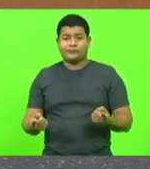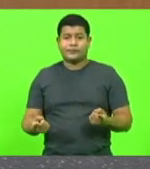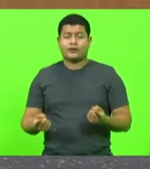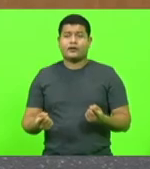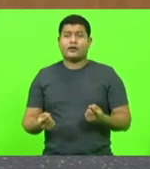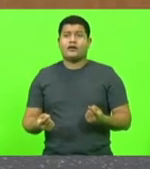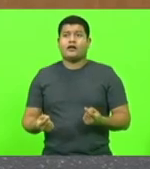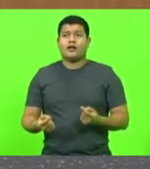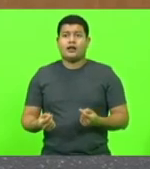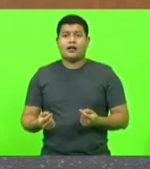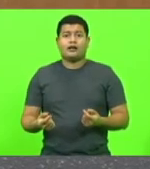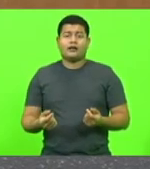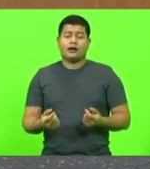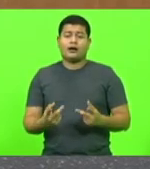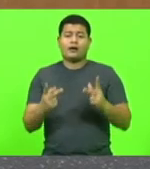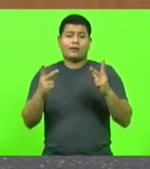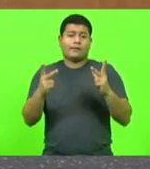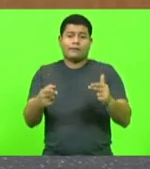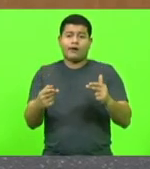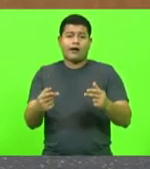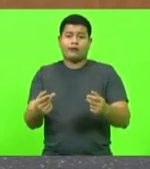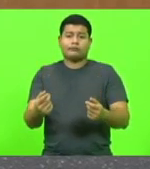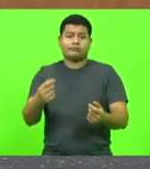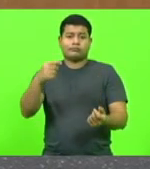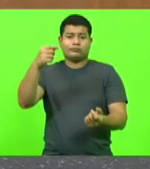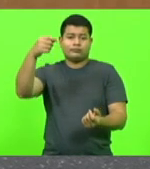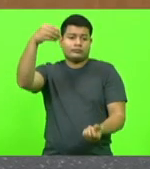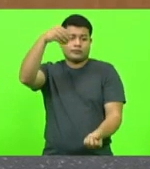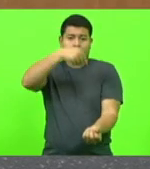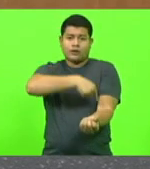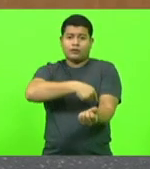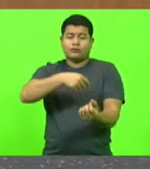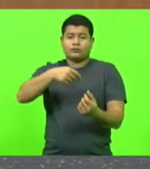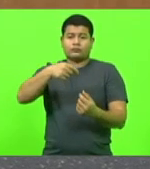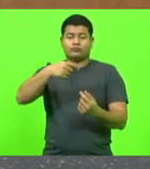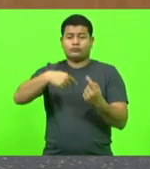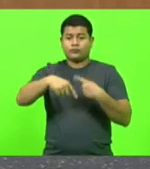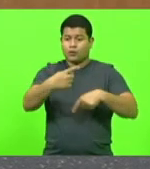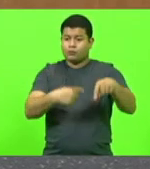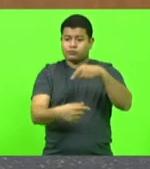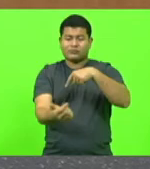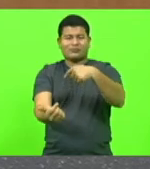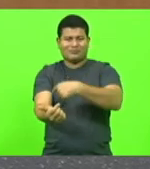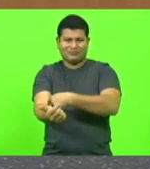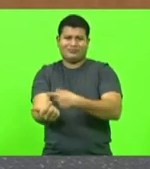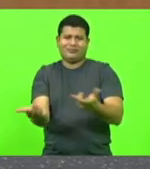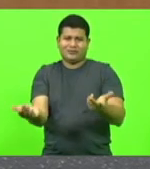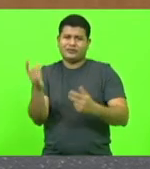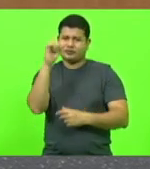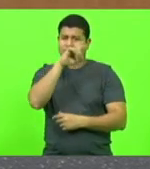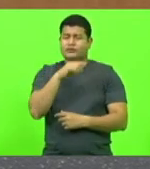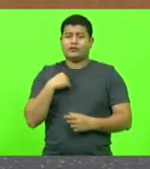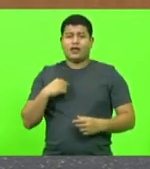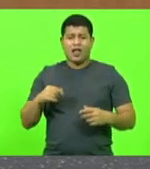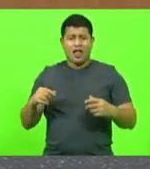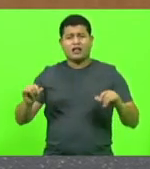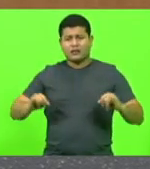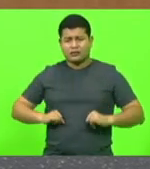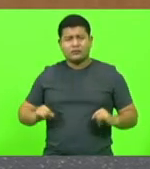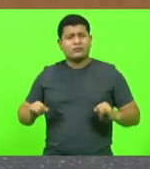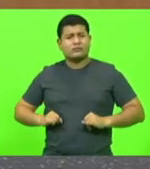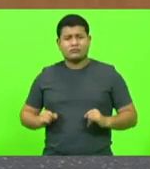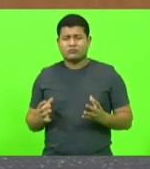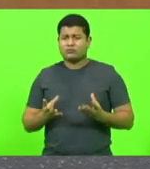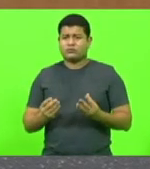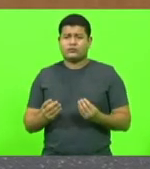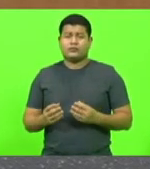praticamente a transfusão do sangue, a limpeza, a troca. Então, é um sacrifício imenso. E